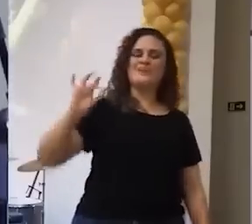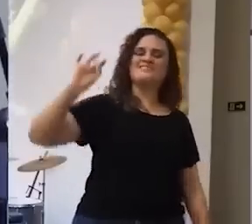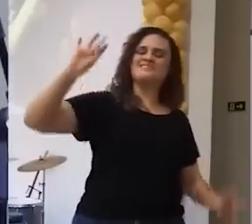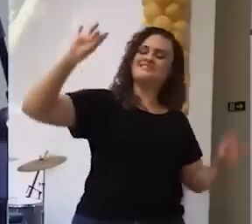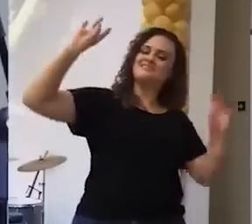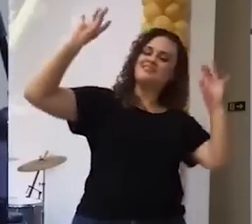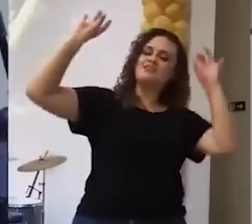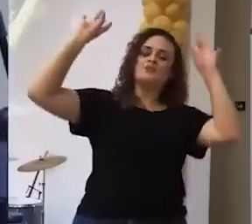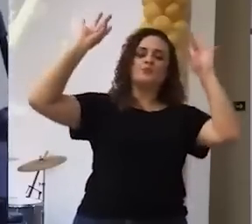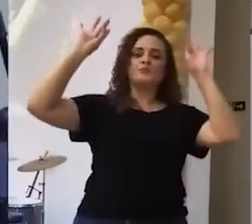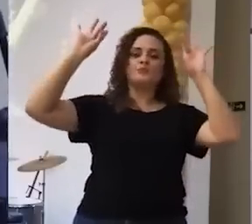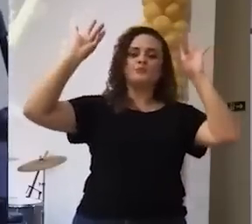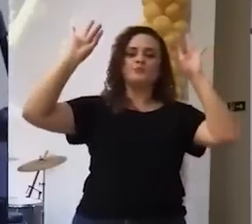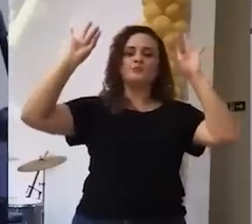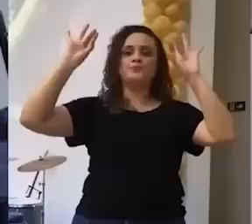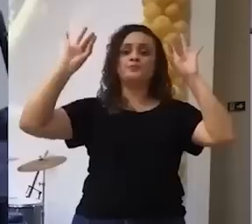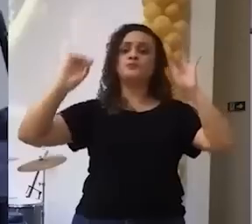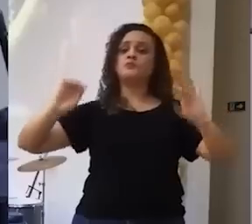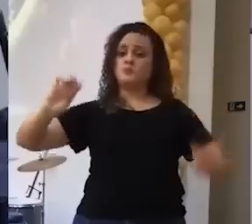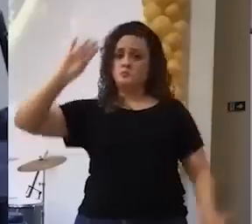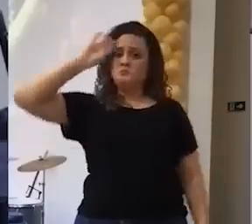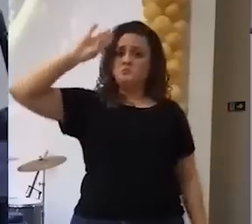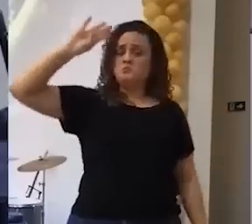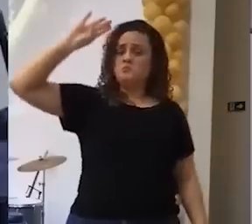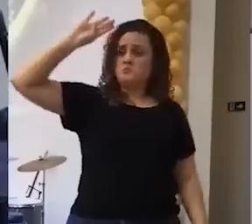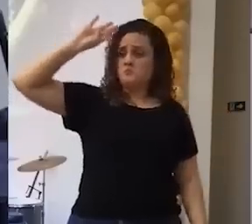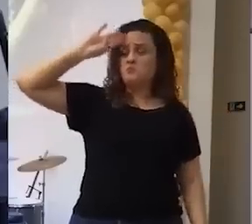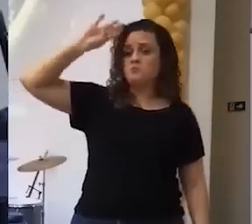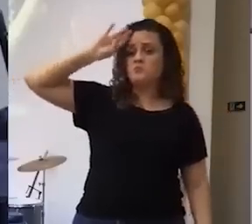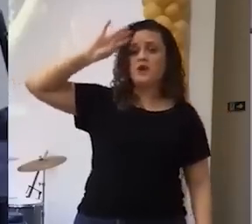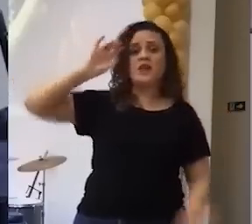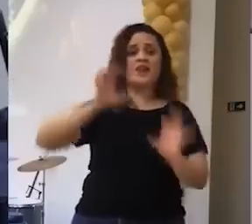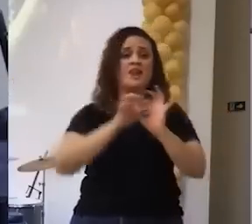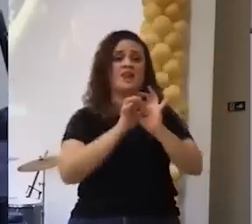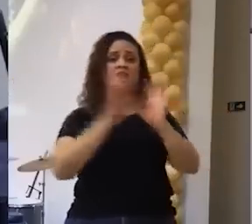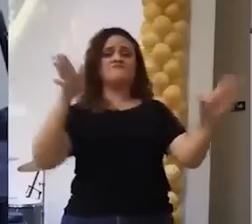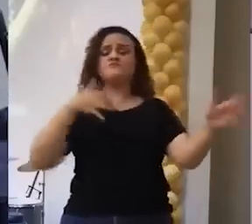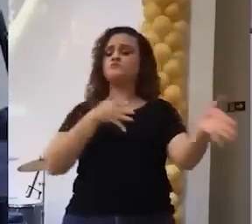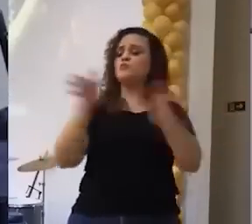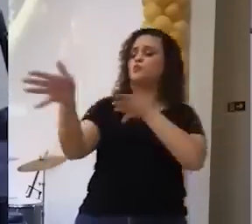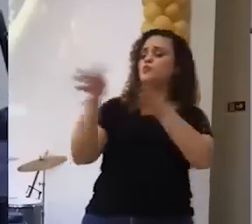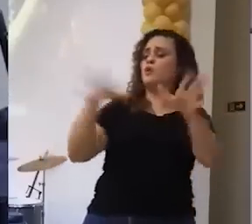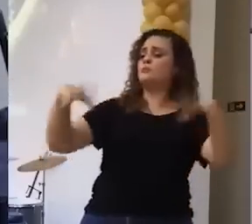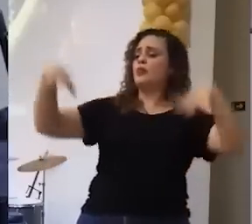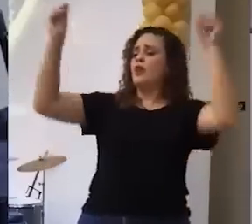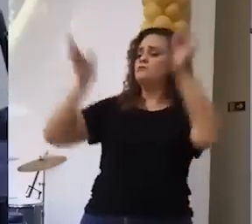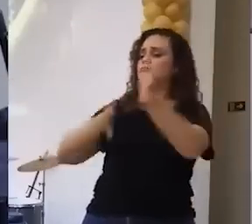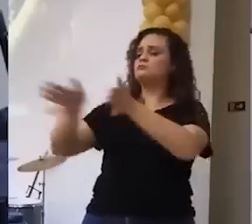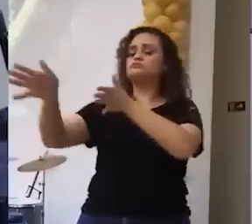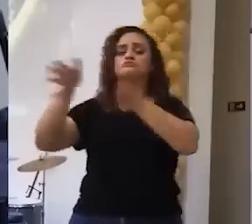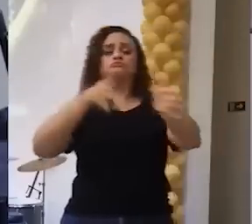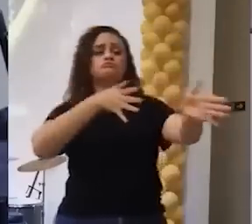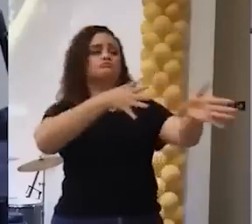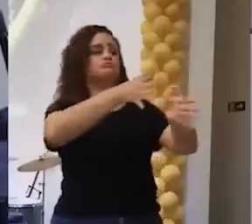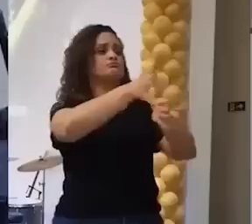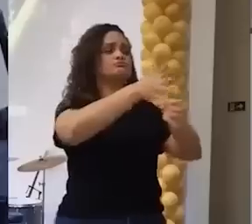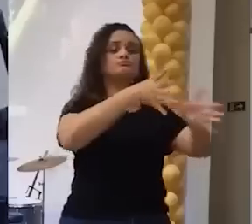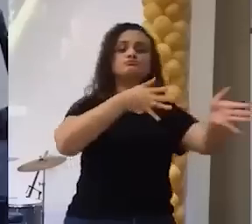Eram aqueles da carreira militar que tinham trânsito livre no palácio, tinham influência no império.